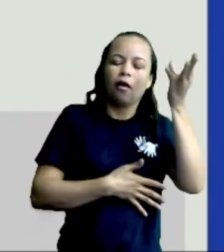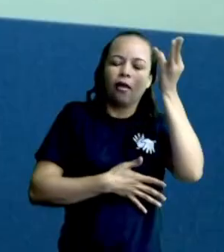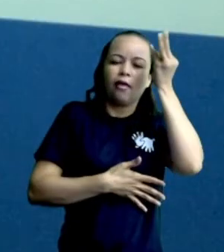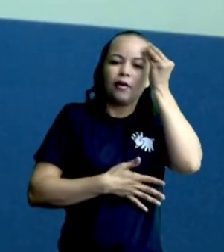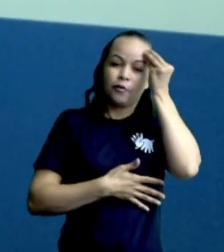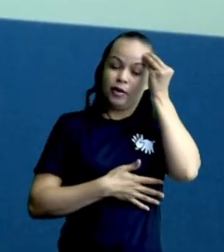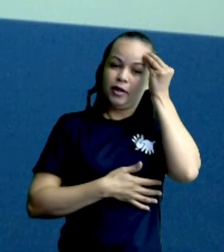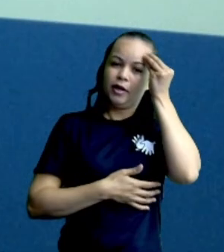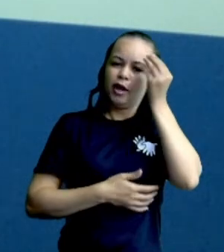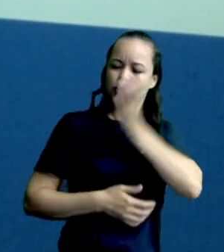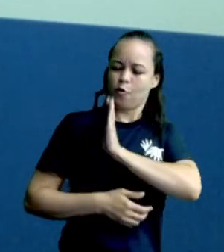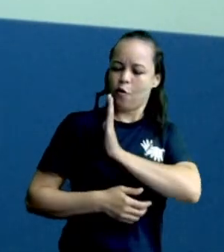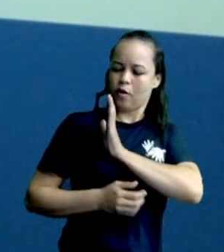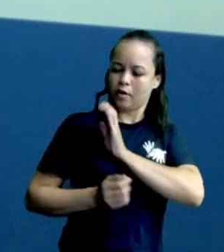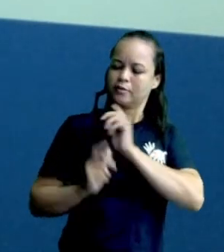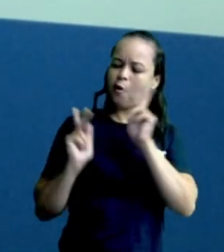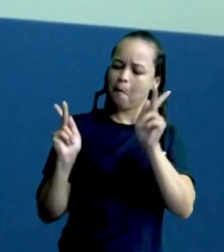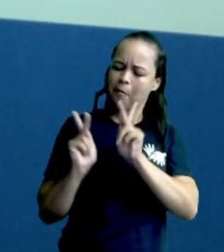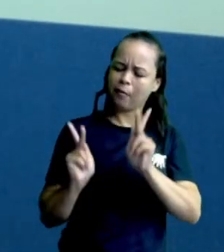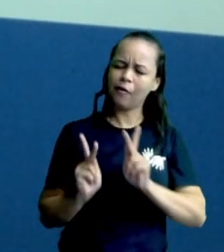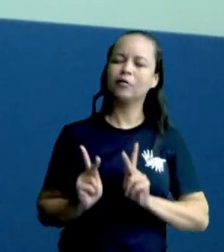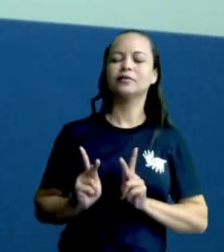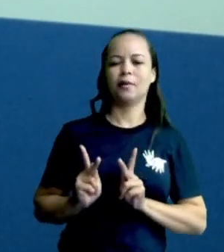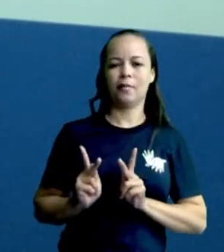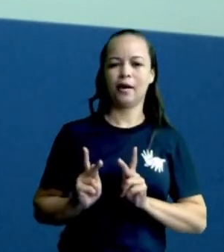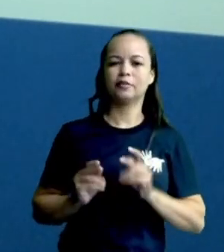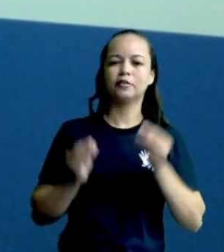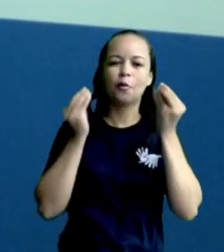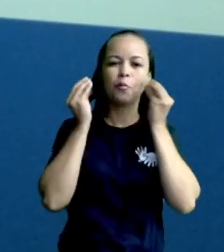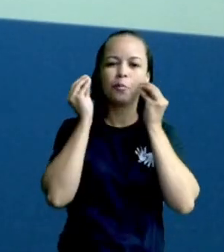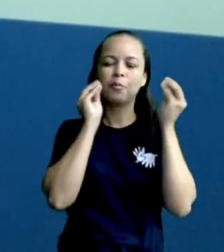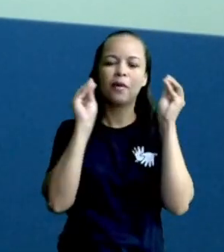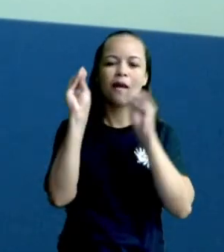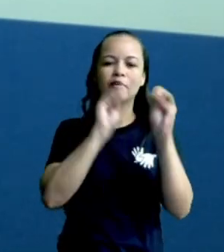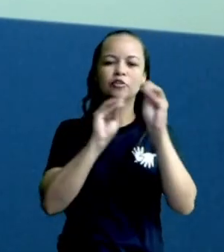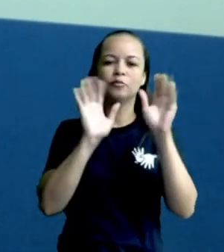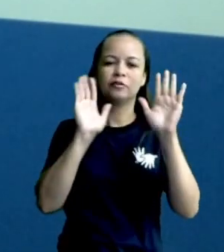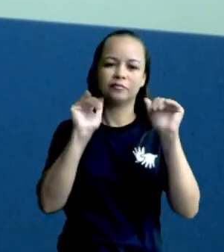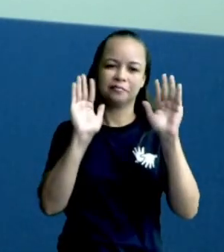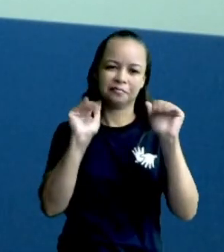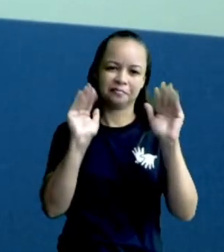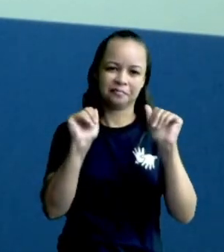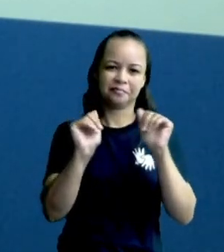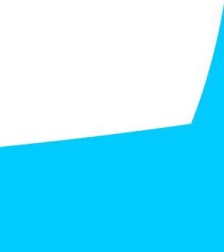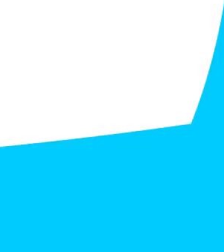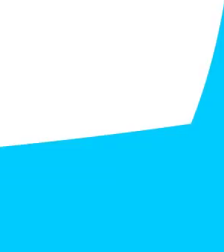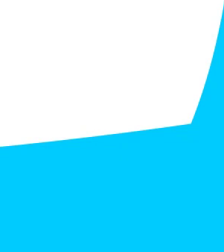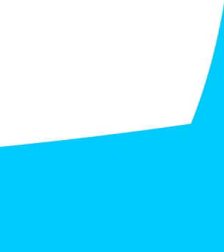paz. Então, beijo para vocês e até mais!